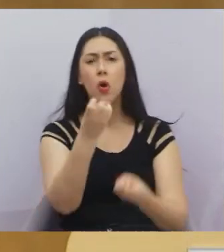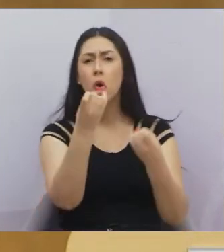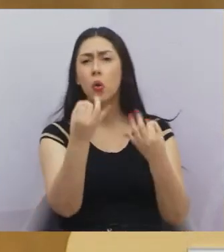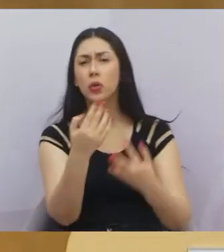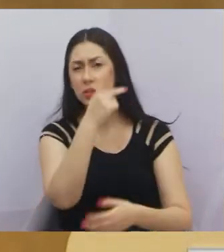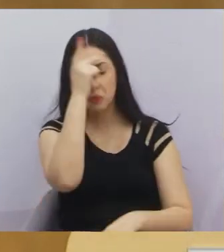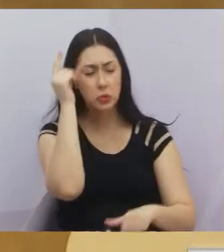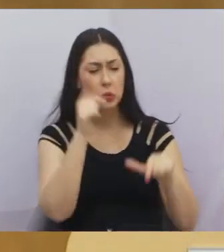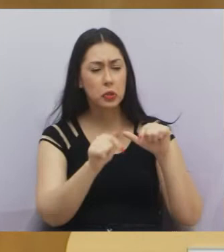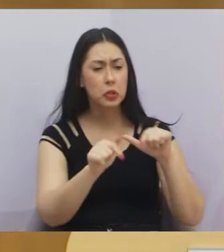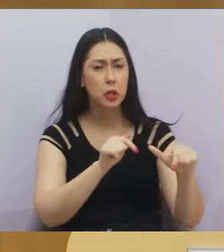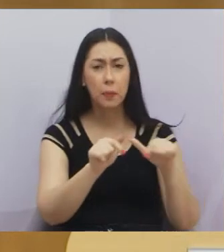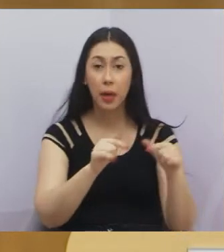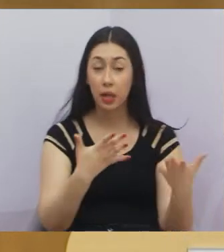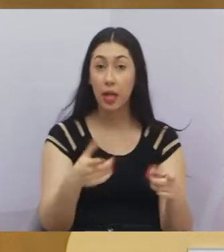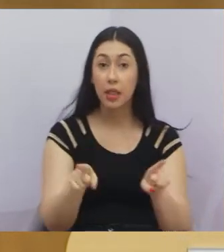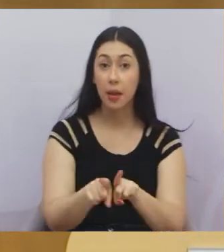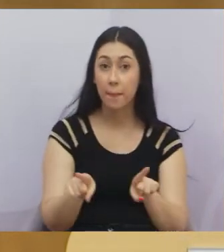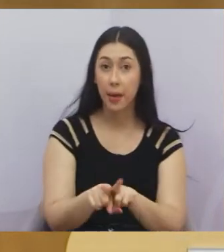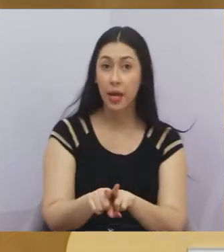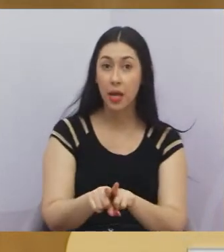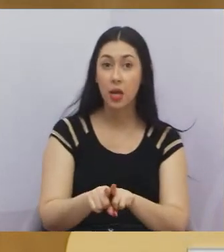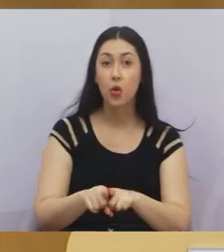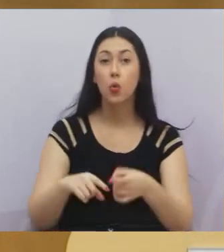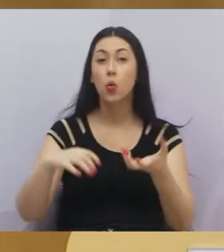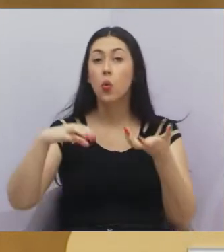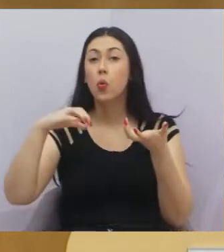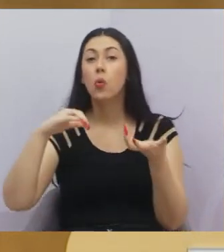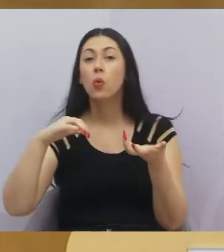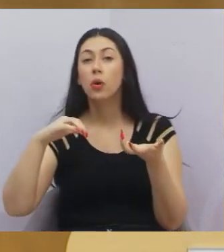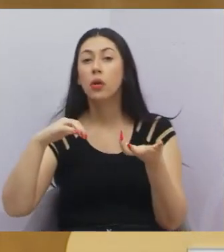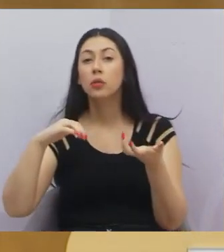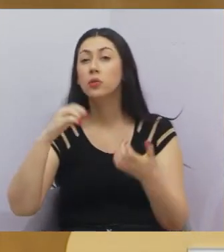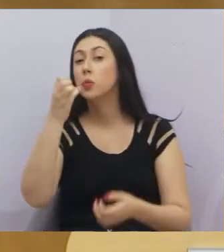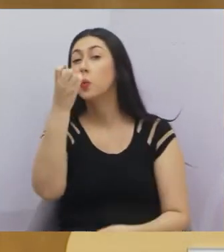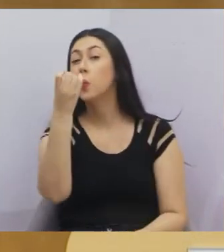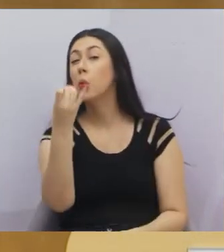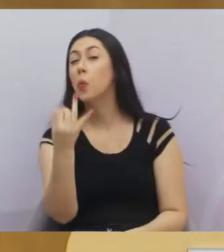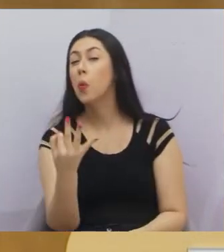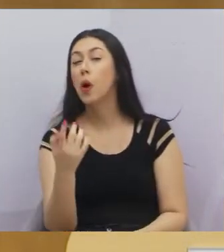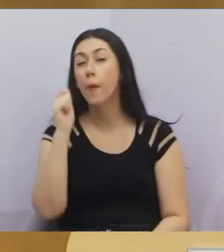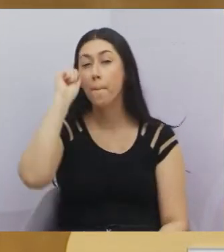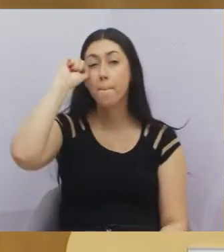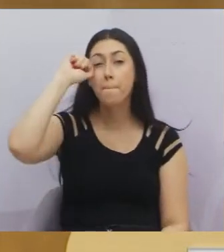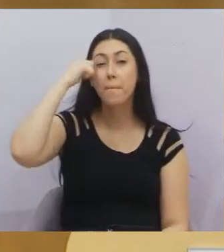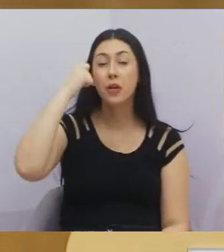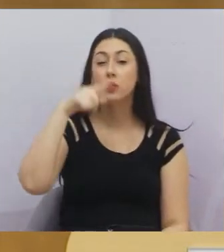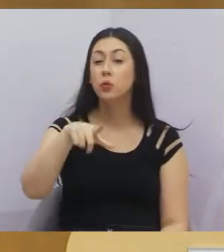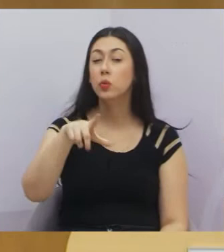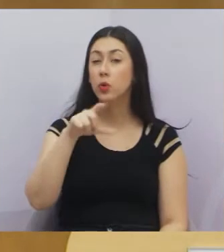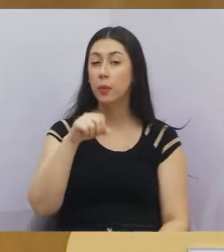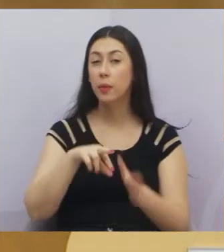Se você olhar no Congresso Nacional, quantos negros foram eleitos para representar.